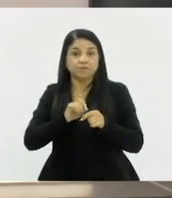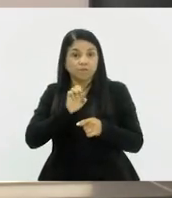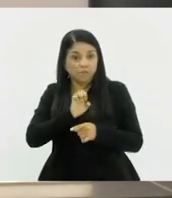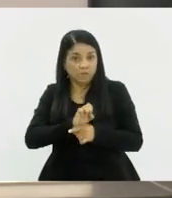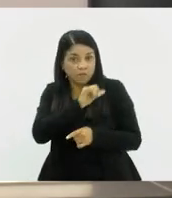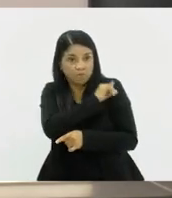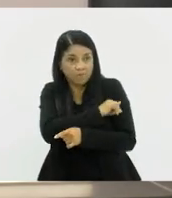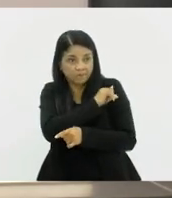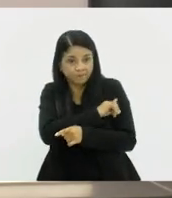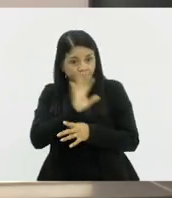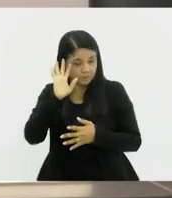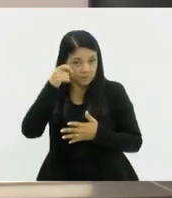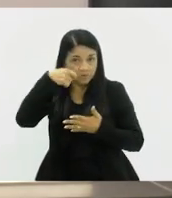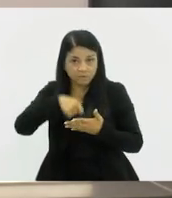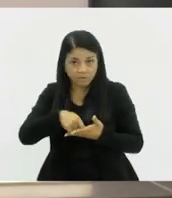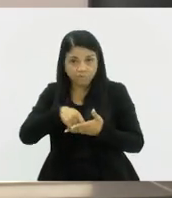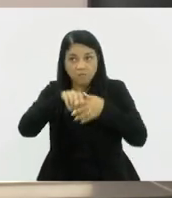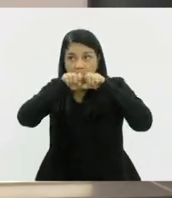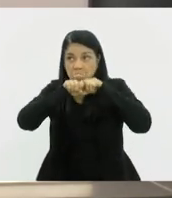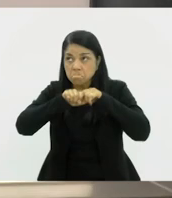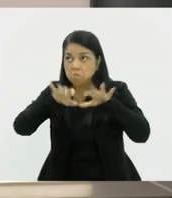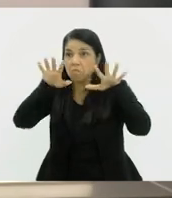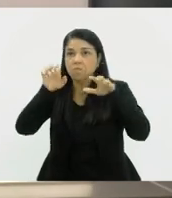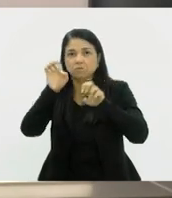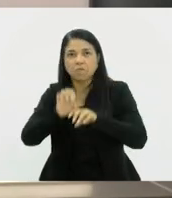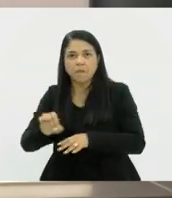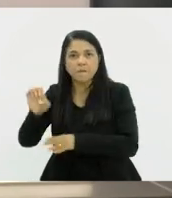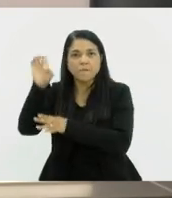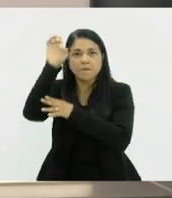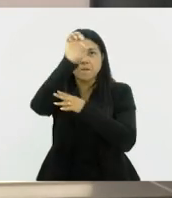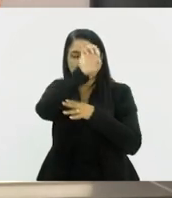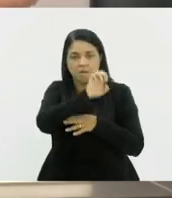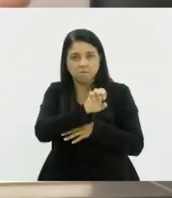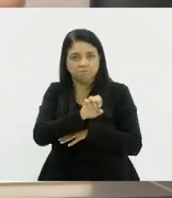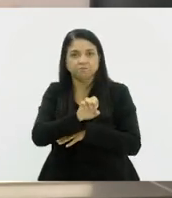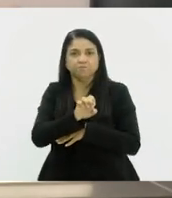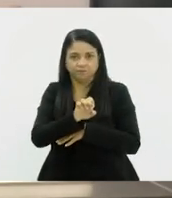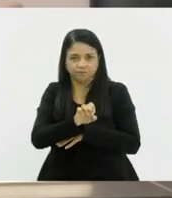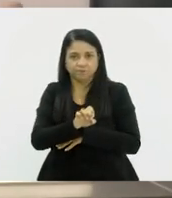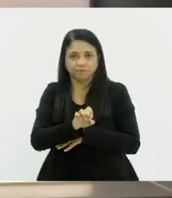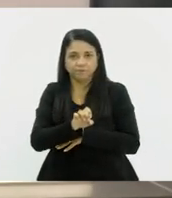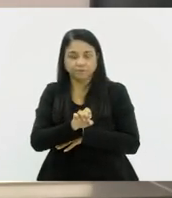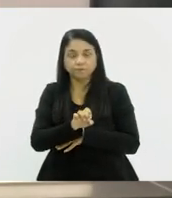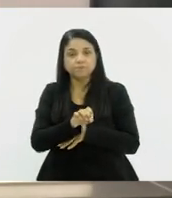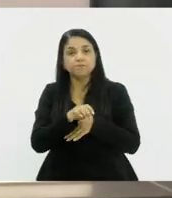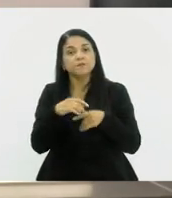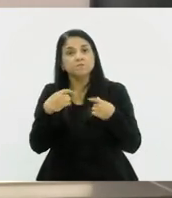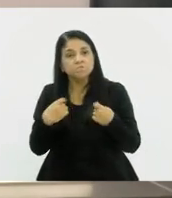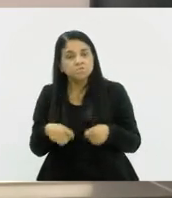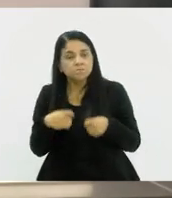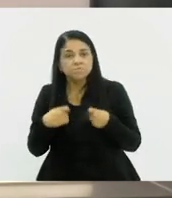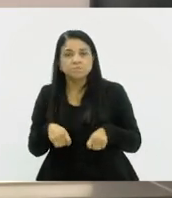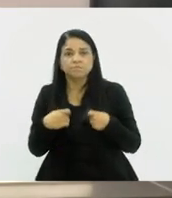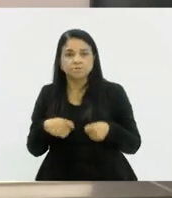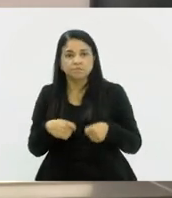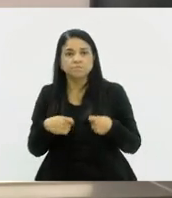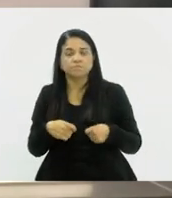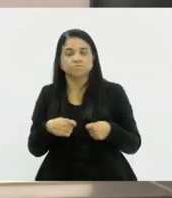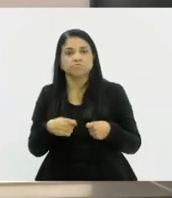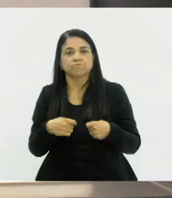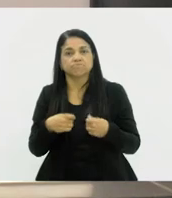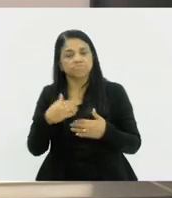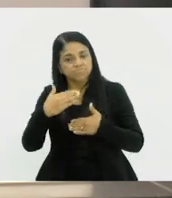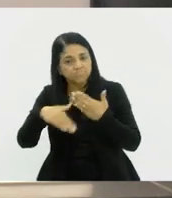reverbera em outros estados né Essa questão ela avança pros demais estados então a gente precisa dar um passo